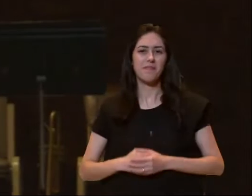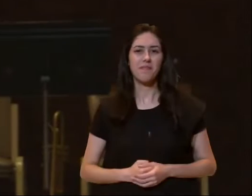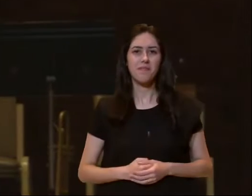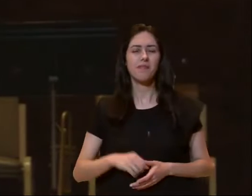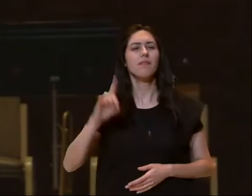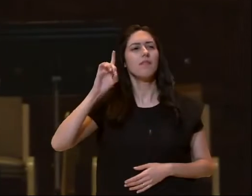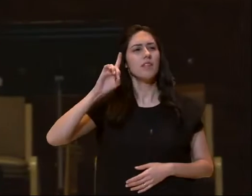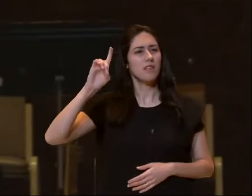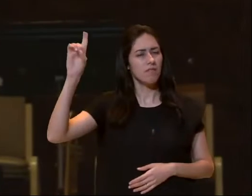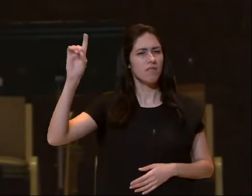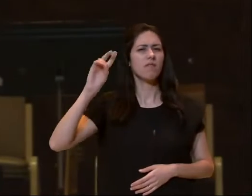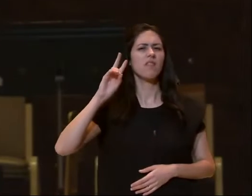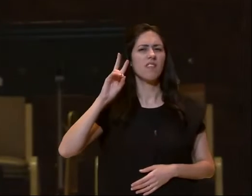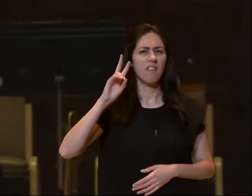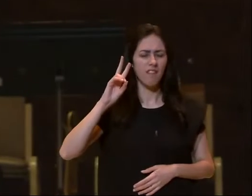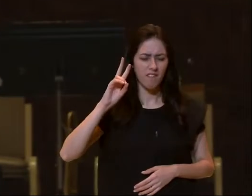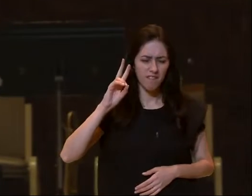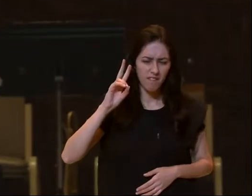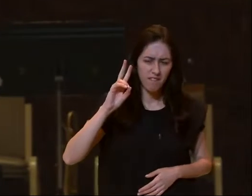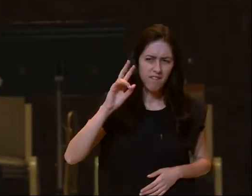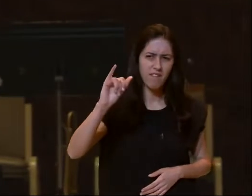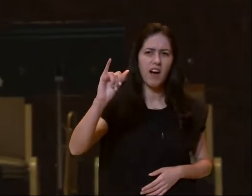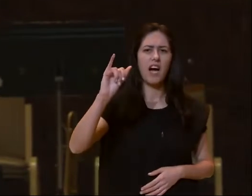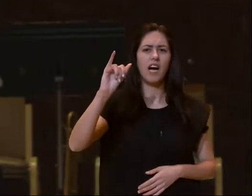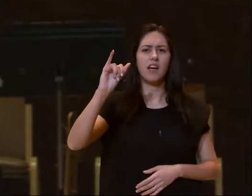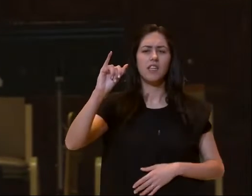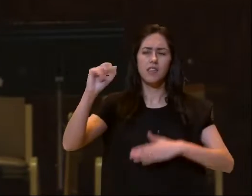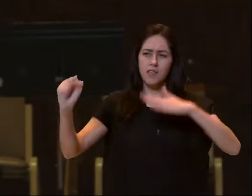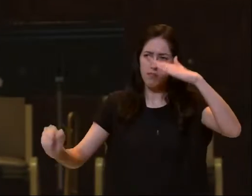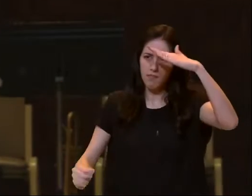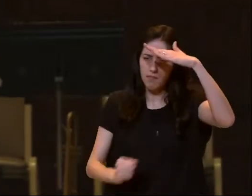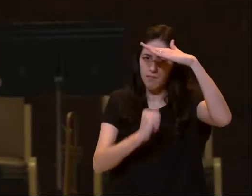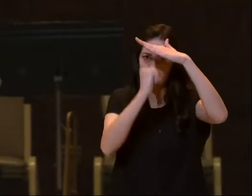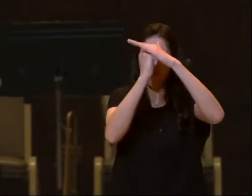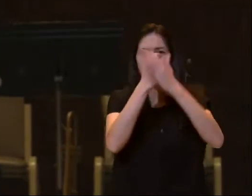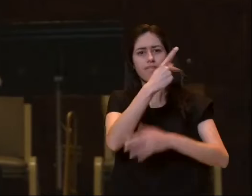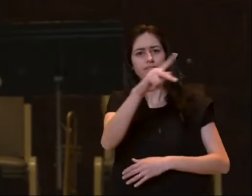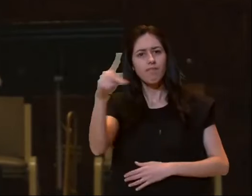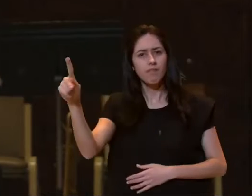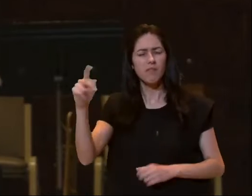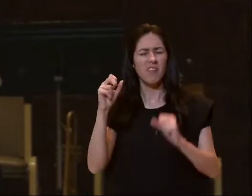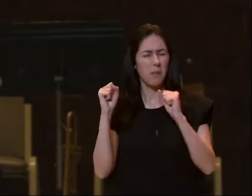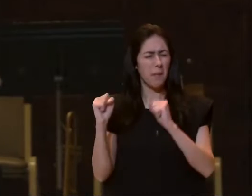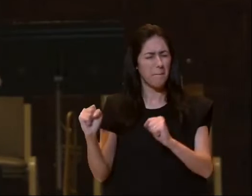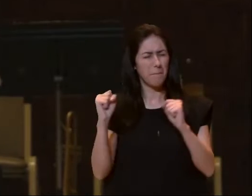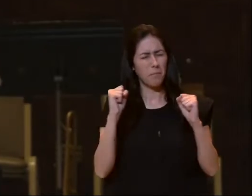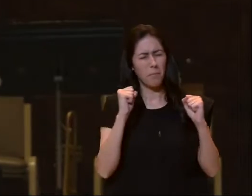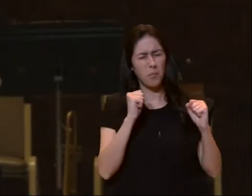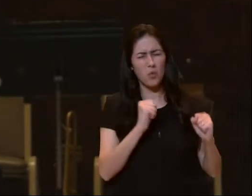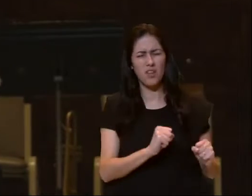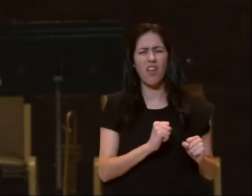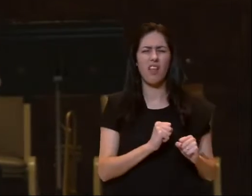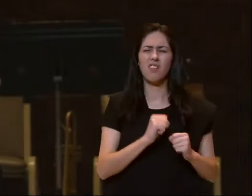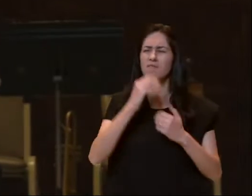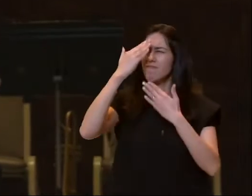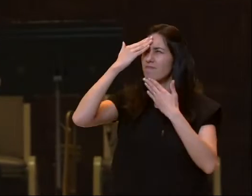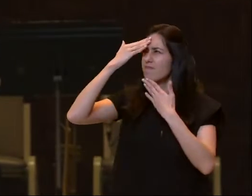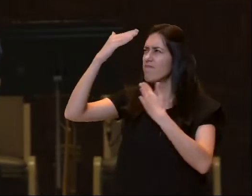Ele vai te encher de poder e